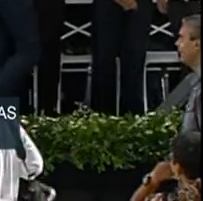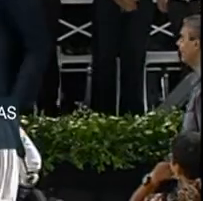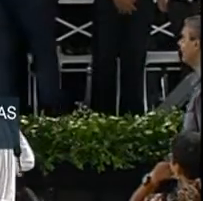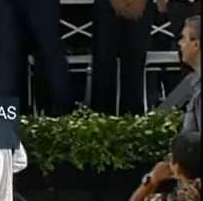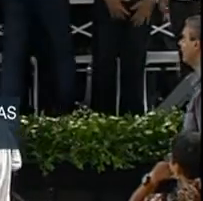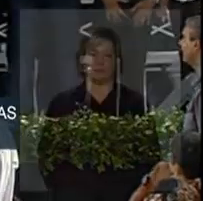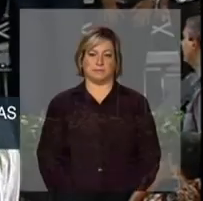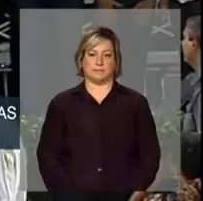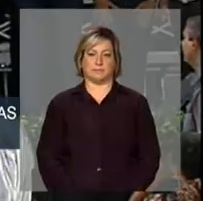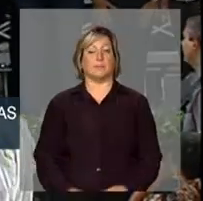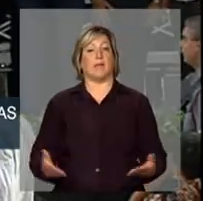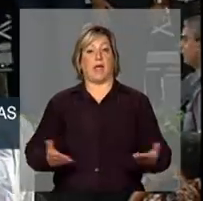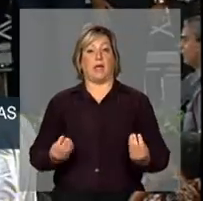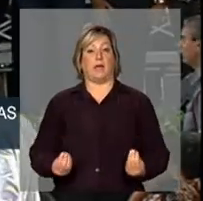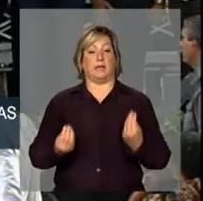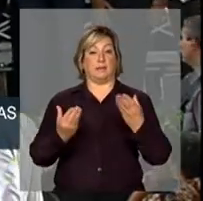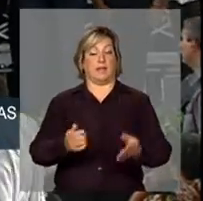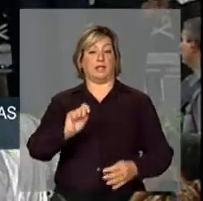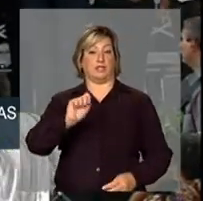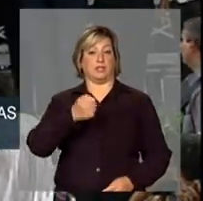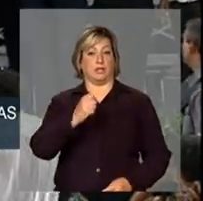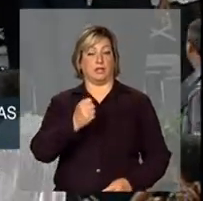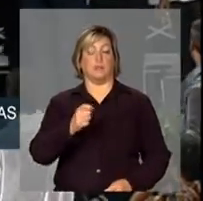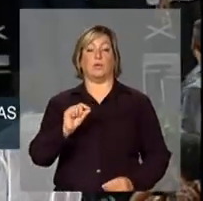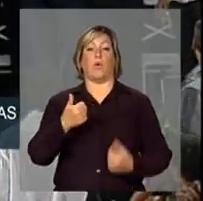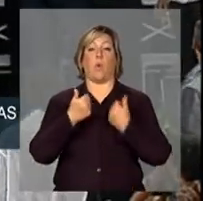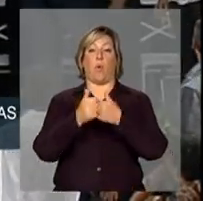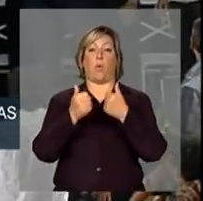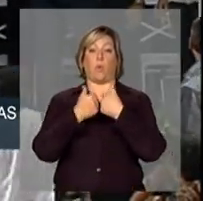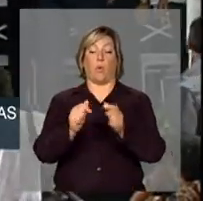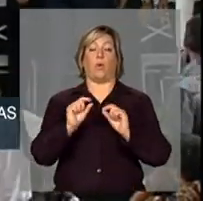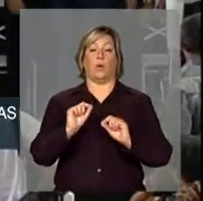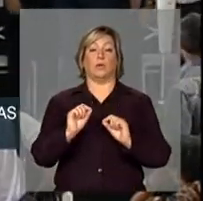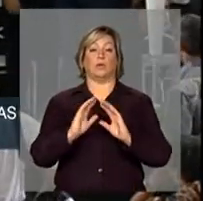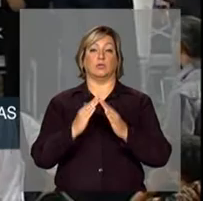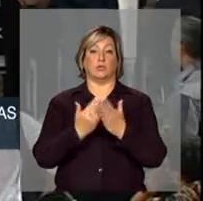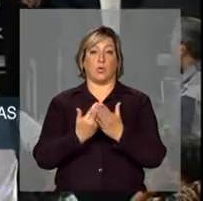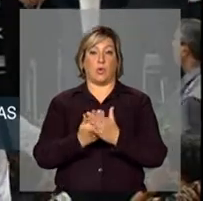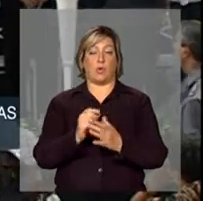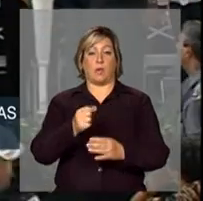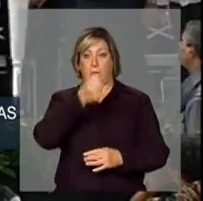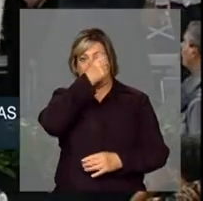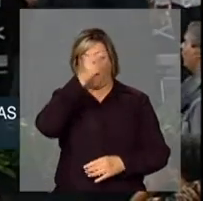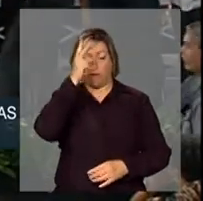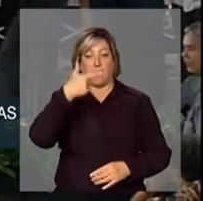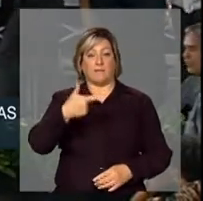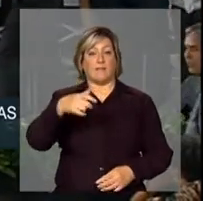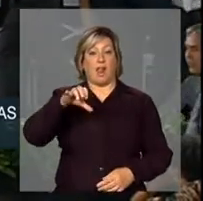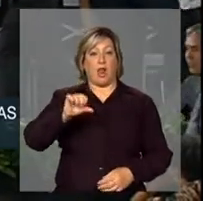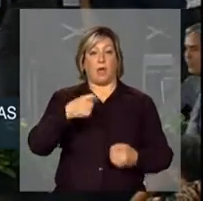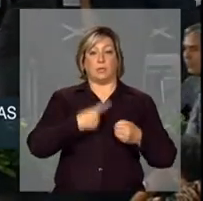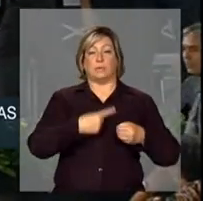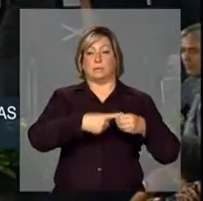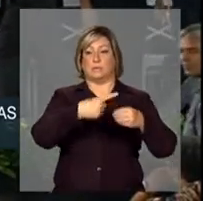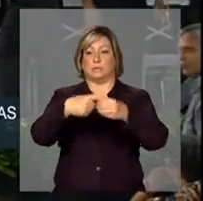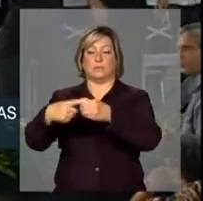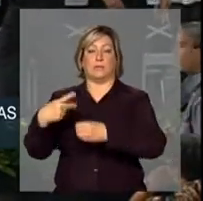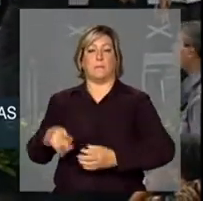Procederemos à entrega das chaves dos ônibus escolares a prefeitos de 29 municípios de